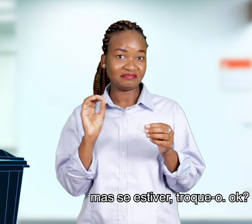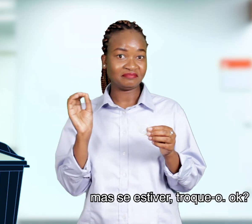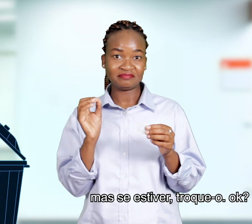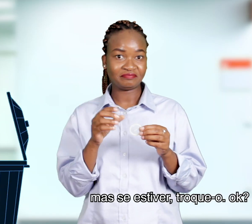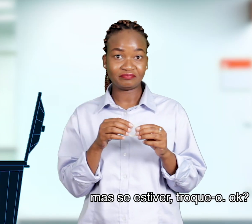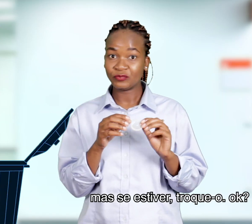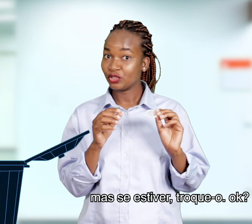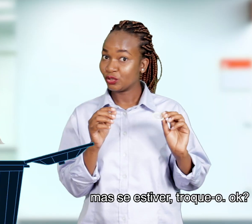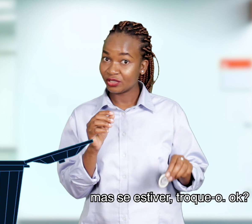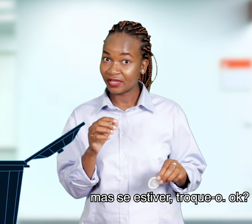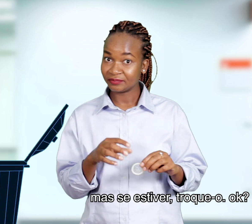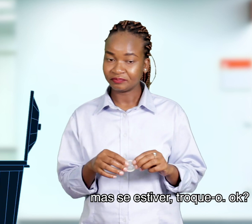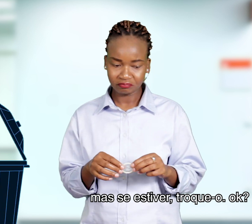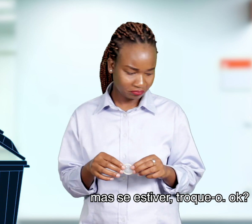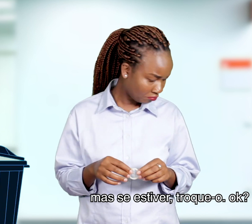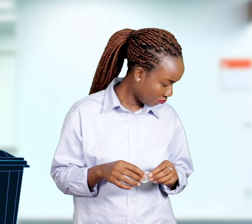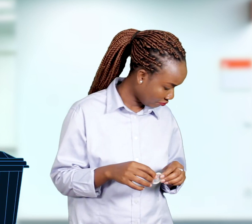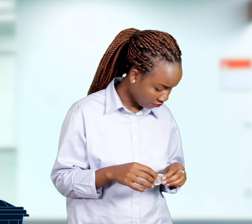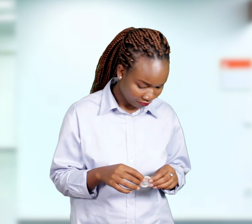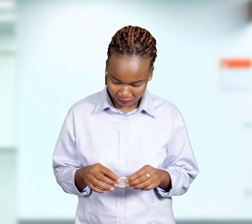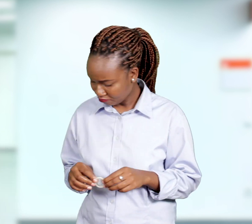Mas se estiver, troque-o, ok?